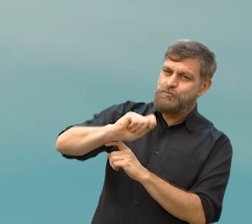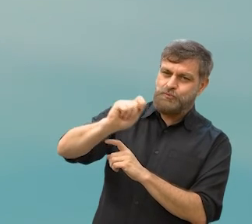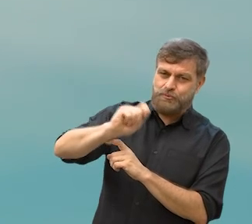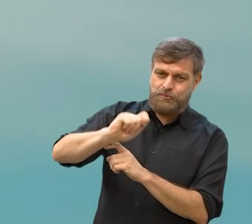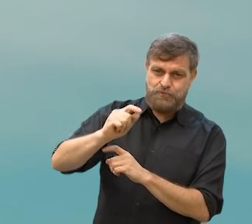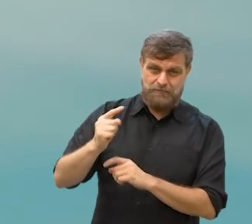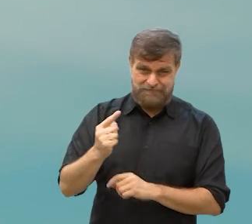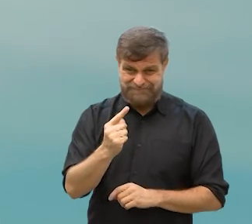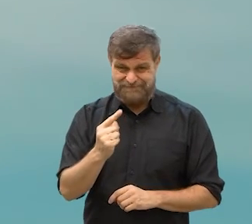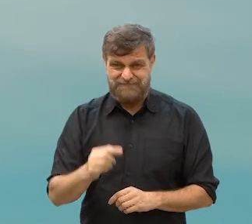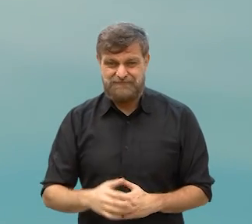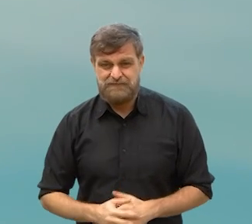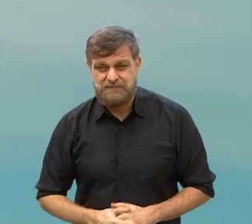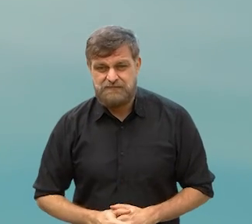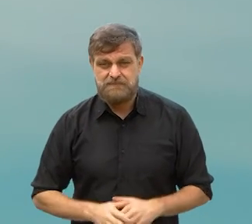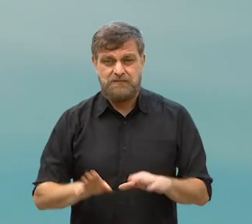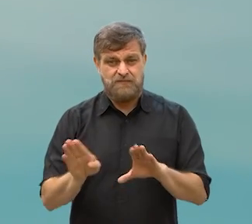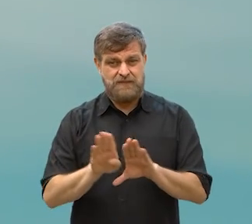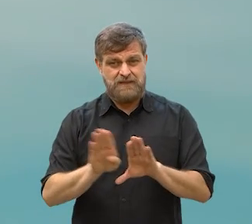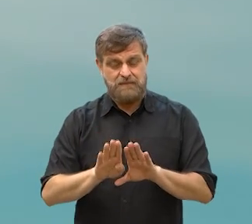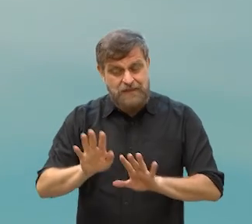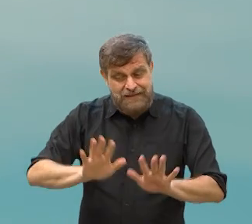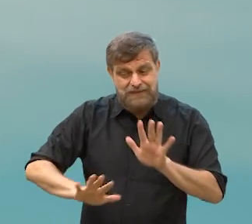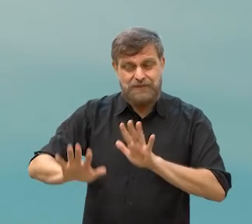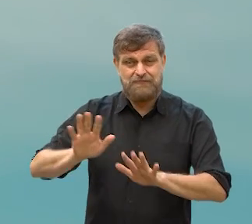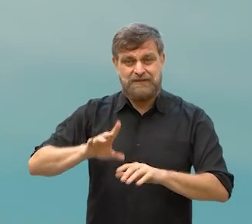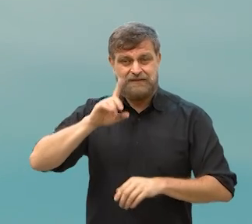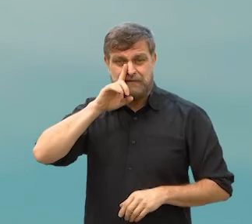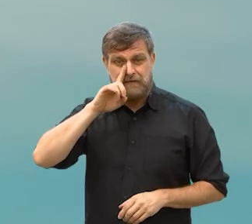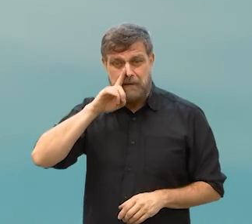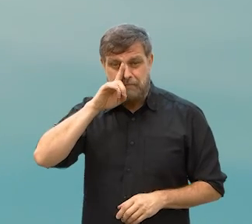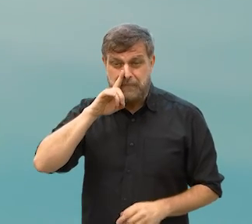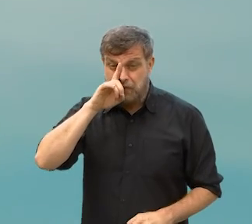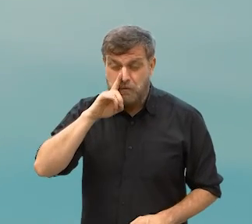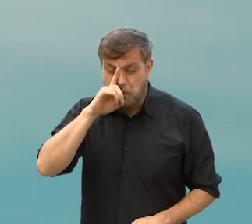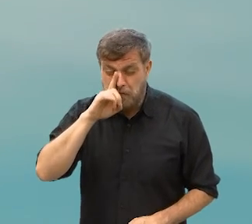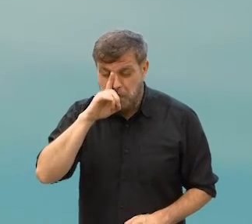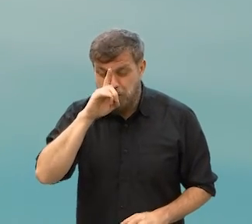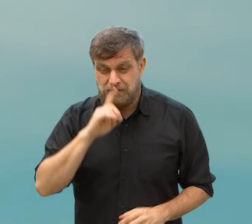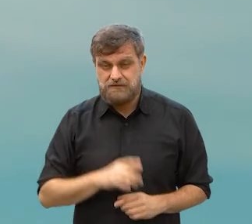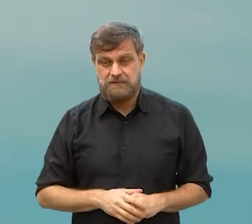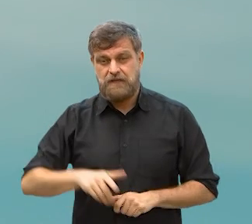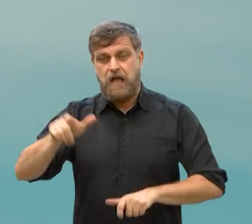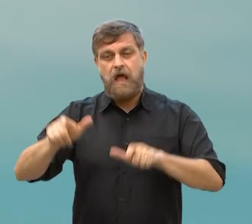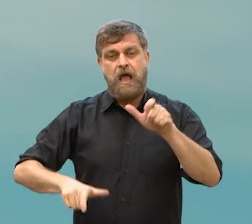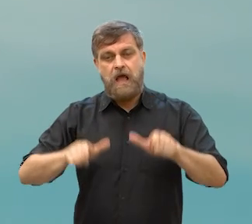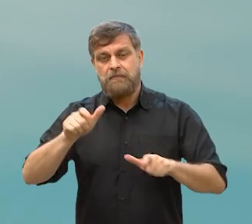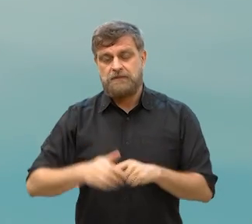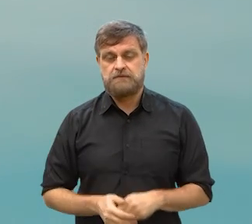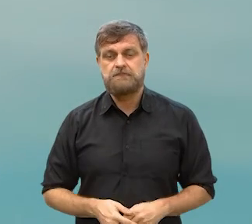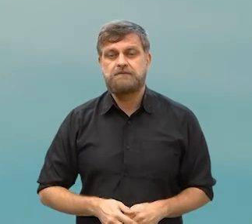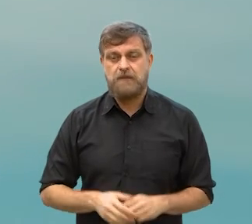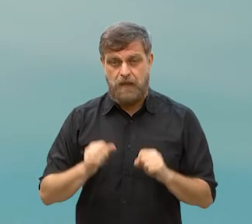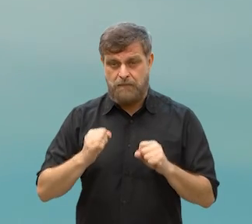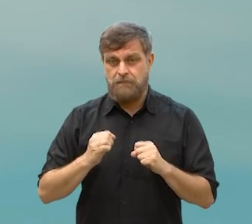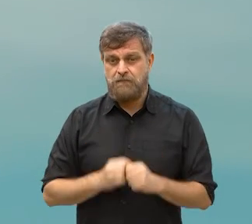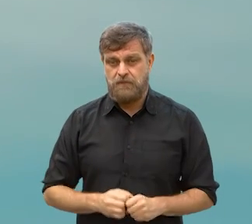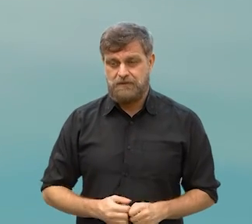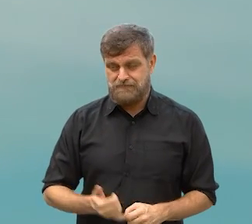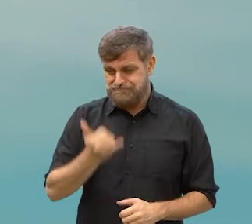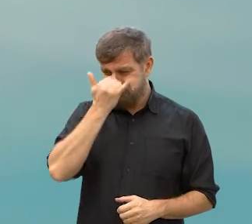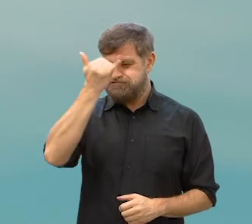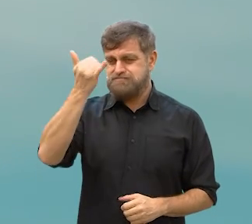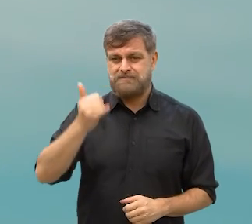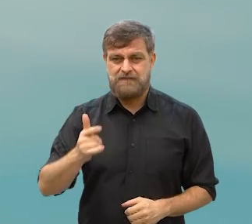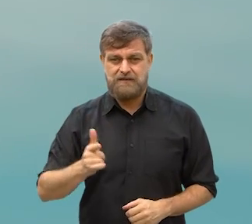empinar pipas, mas também que não deixa de ser algo perigoso para aqueles que